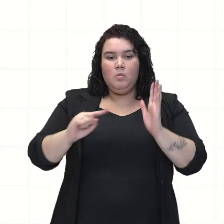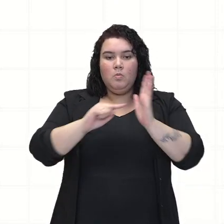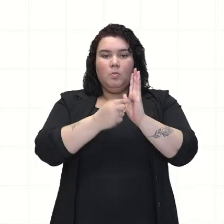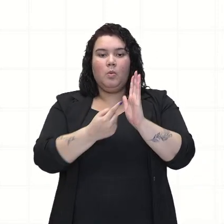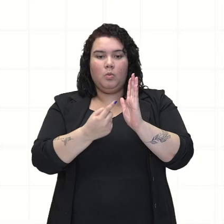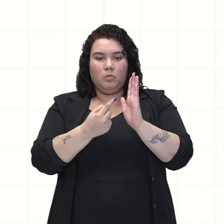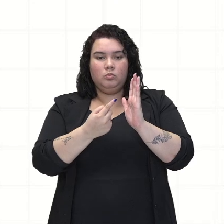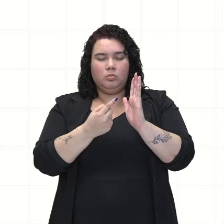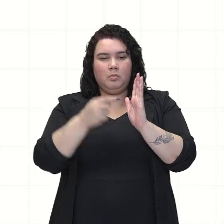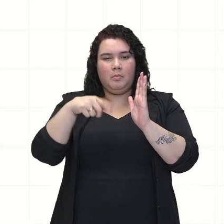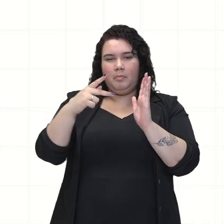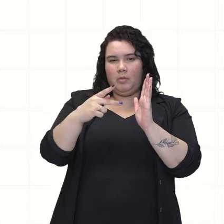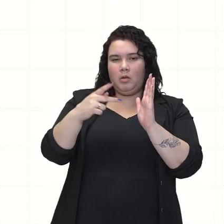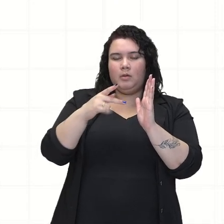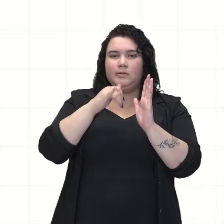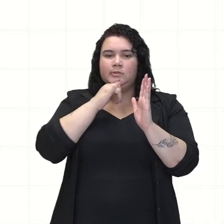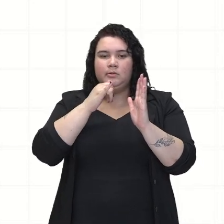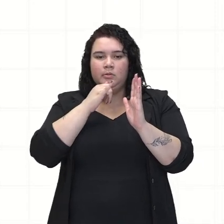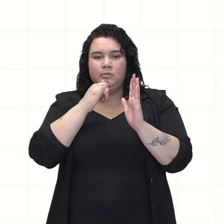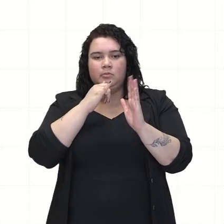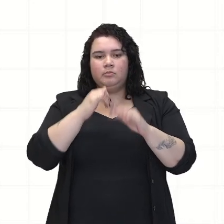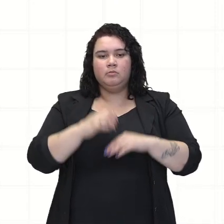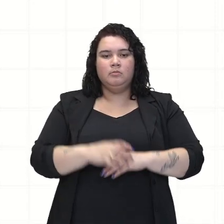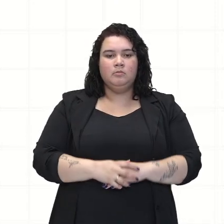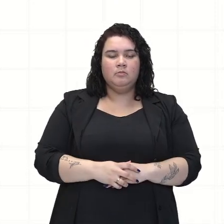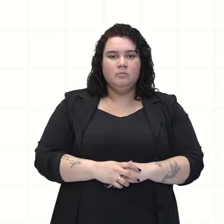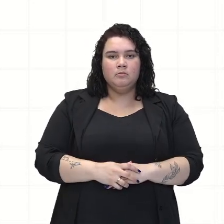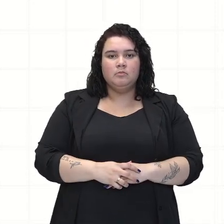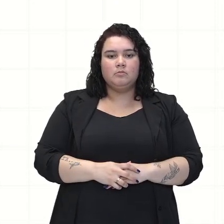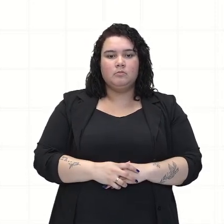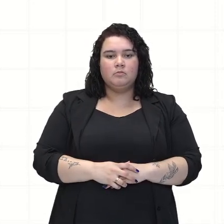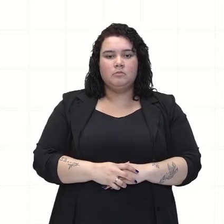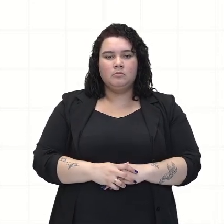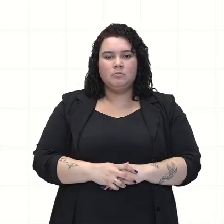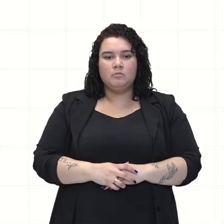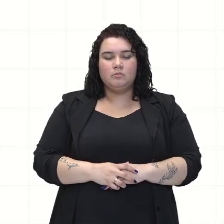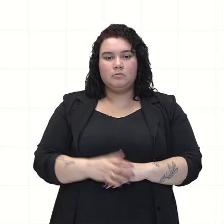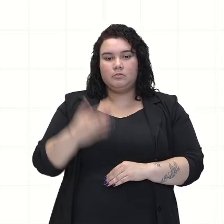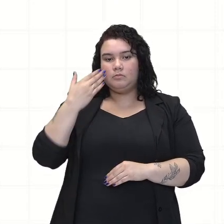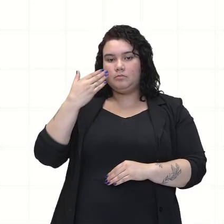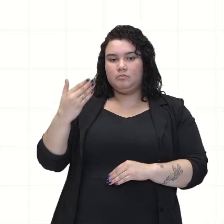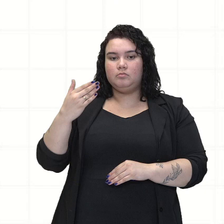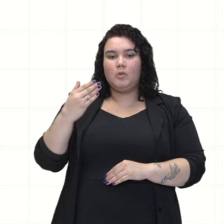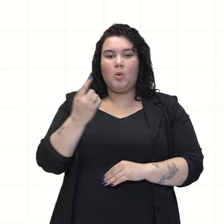né? Nós teríamos aqui, ó, vamos colocar o número 1.